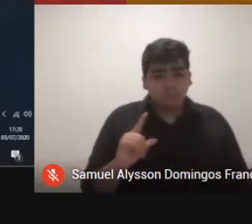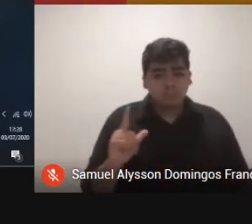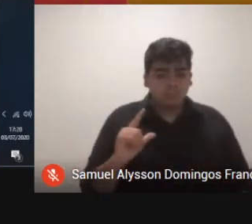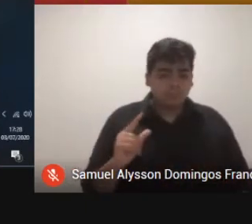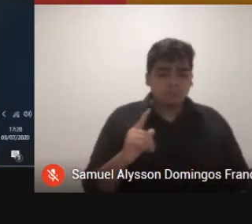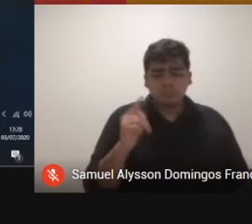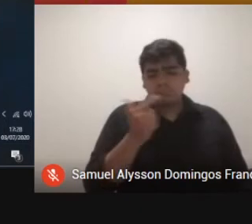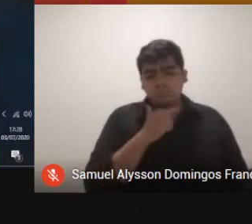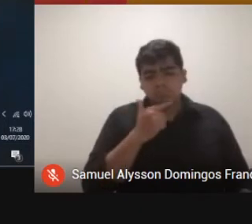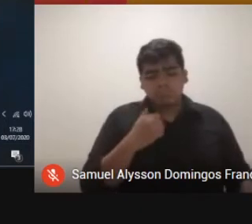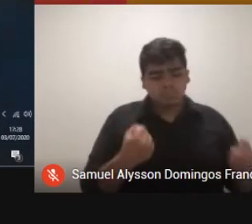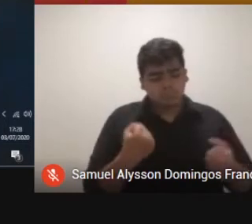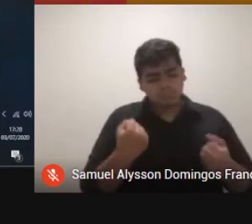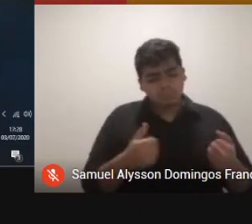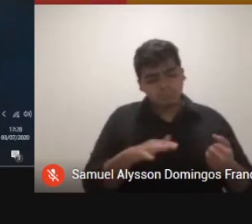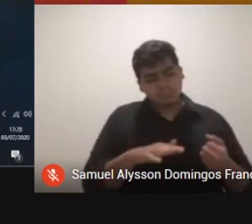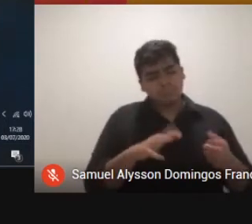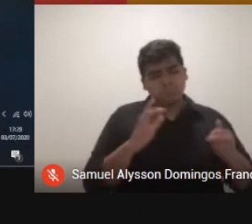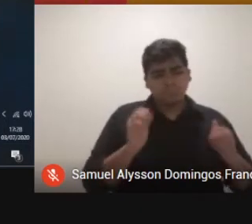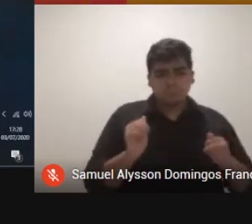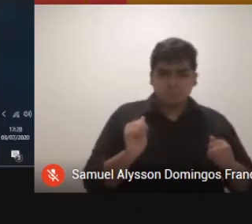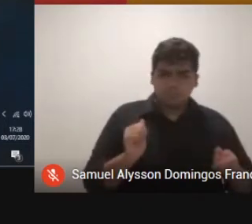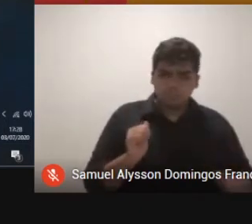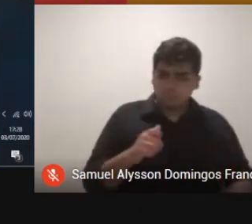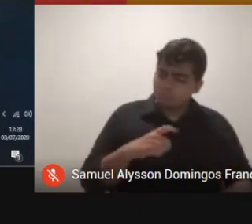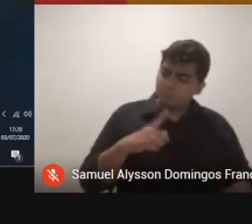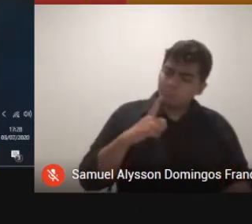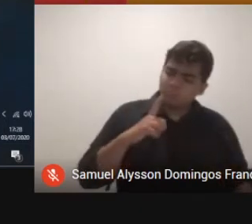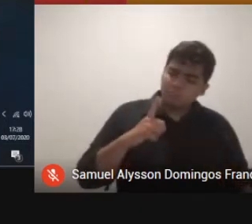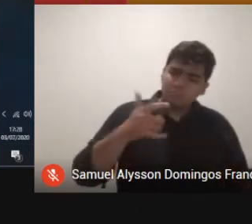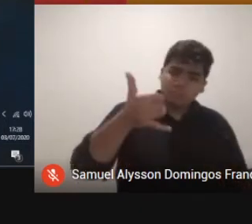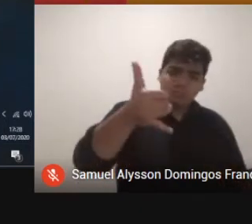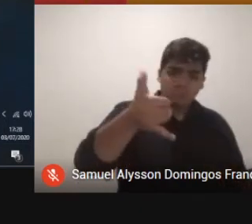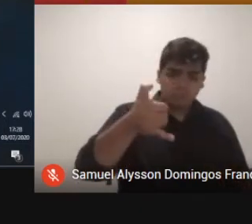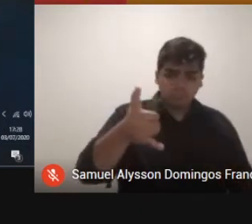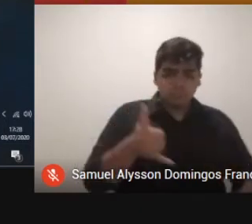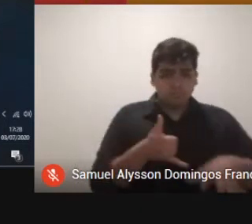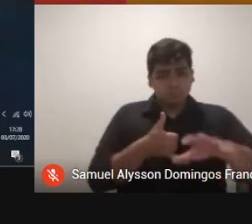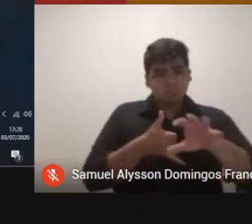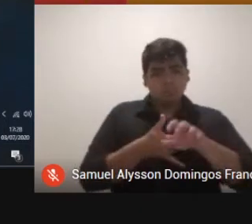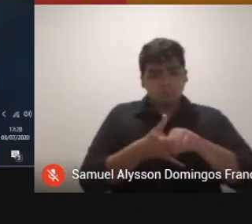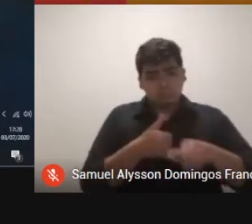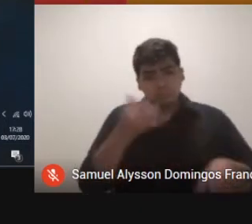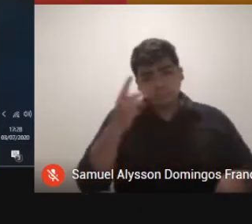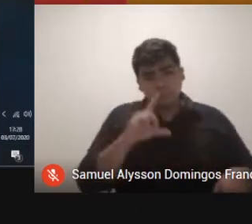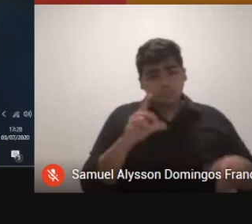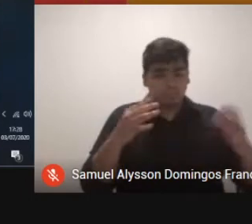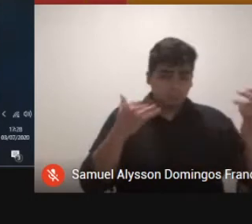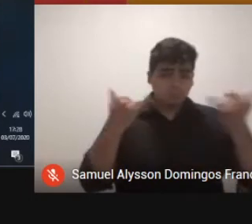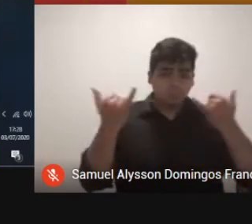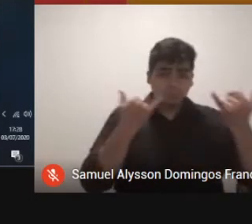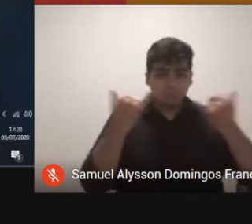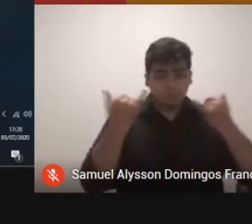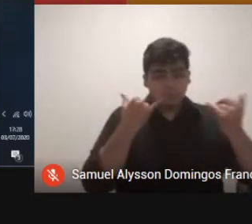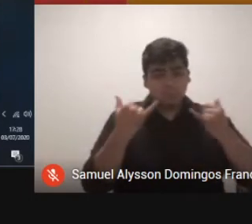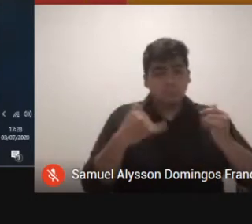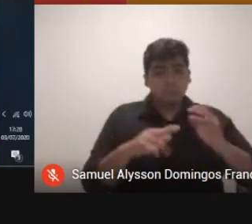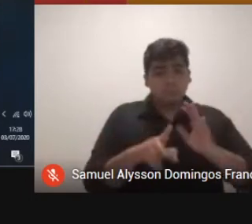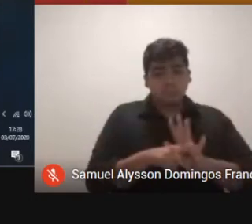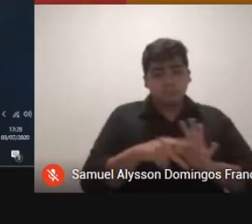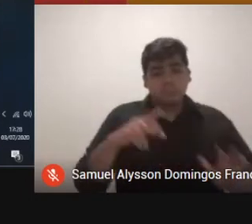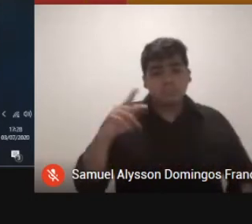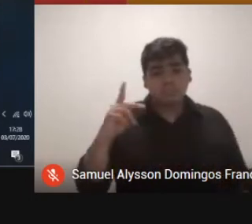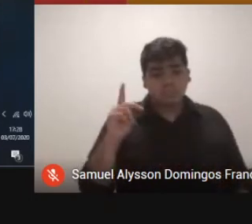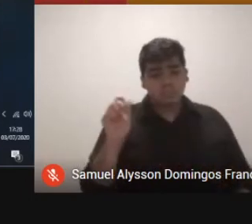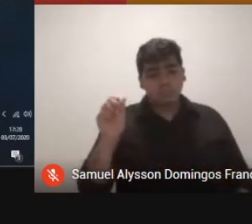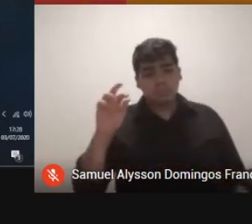então elas podiam ali acessar o QR Code, informações totais aí do Parklet, certo? Conhecer o